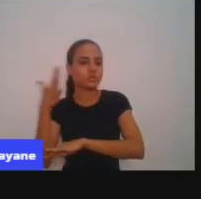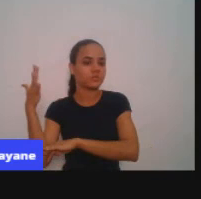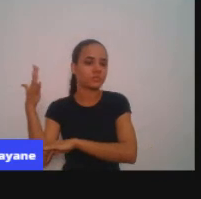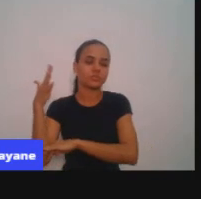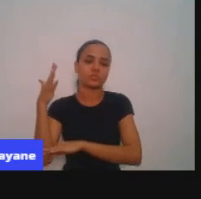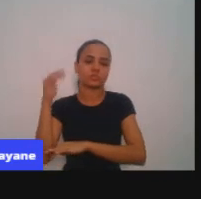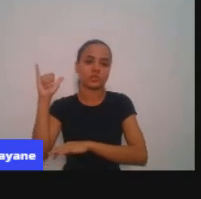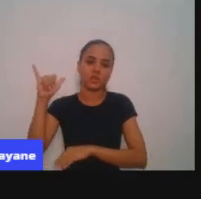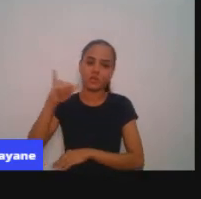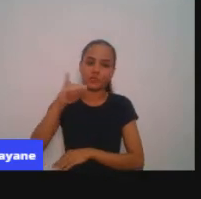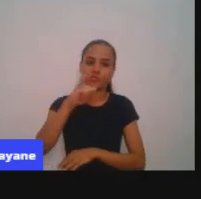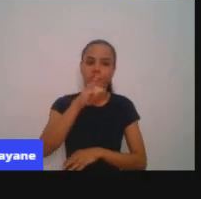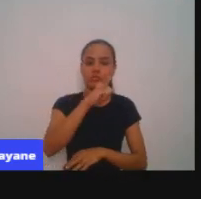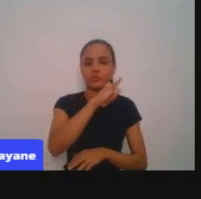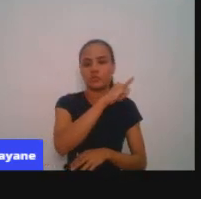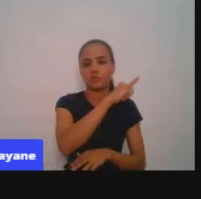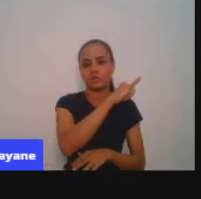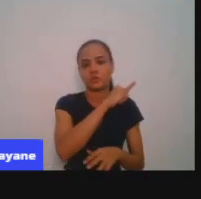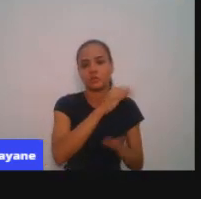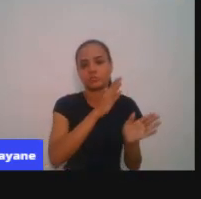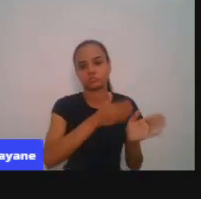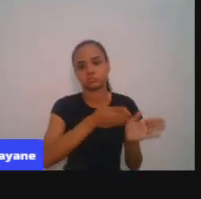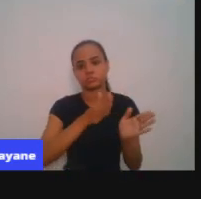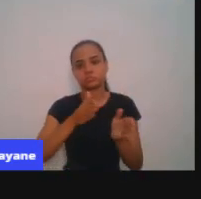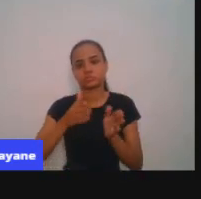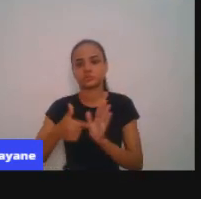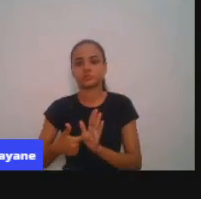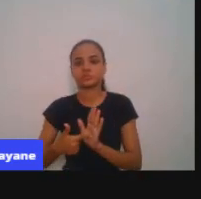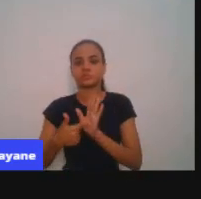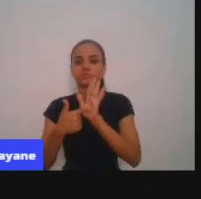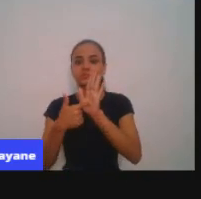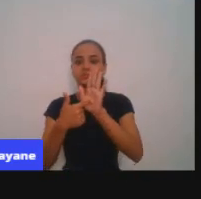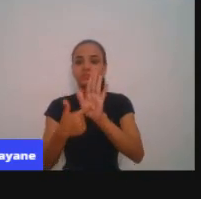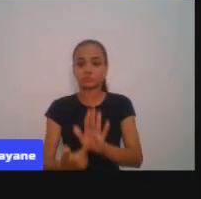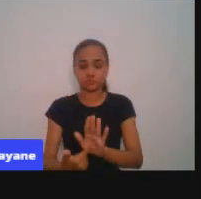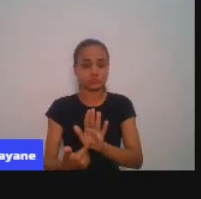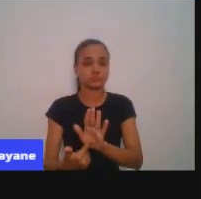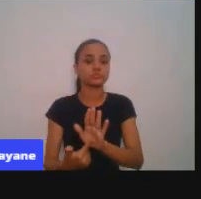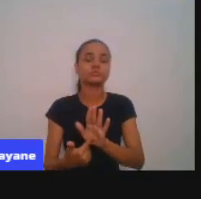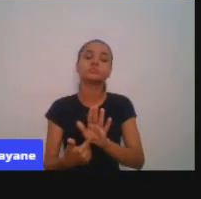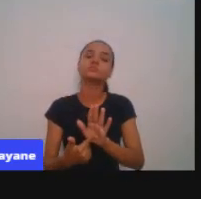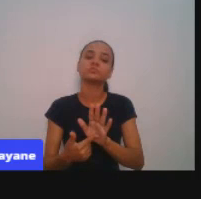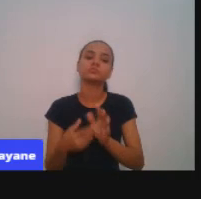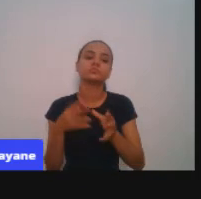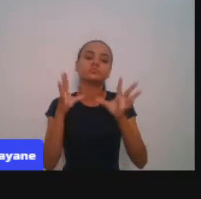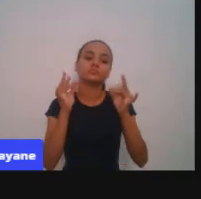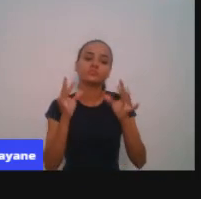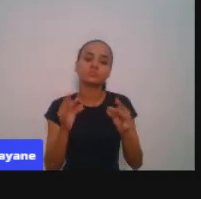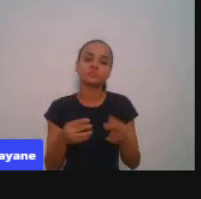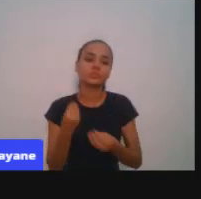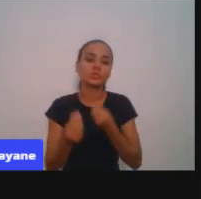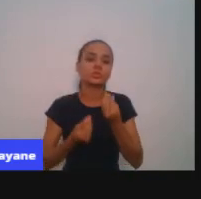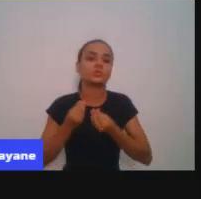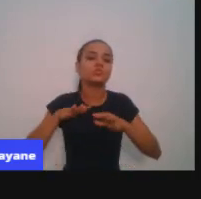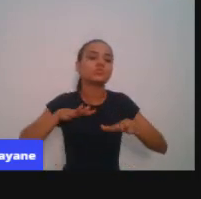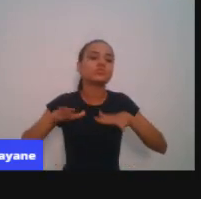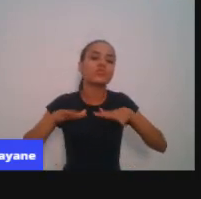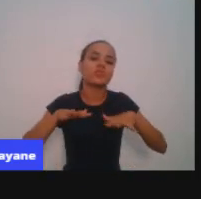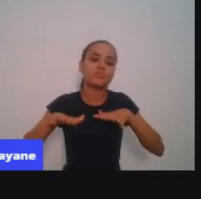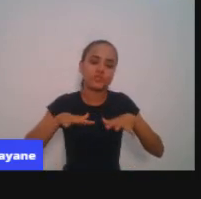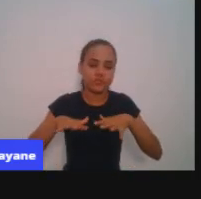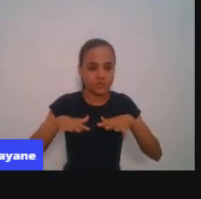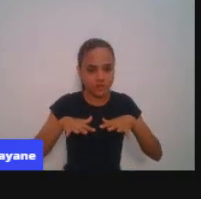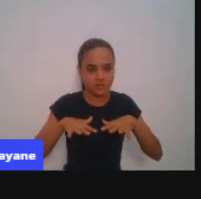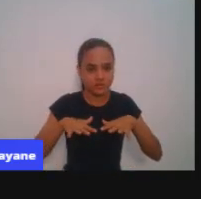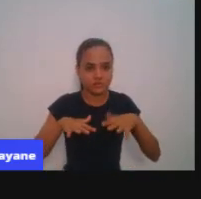avião, com coisa. Ele vai mostrando passo a passo como é que eu faço esses movimentos. Que às vezes criança gosta disso, né? De